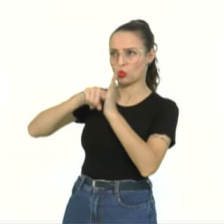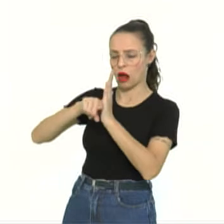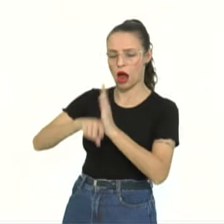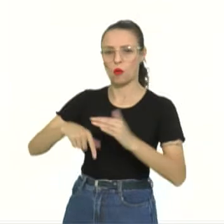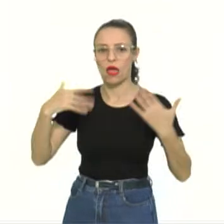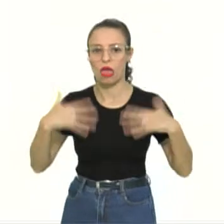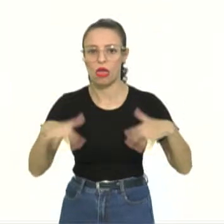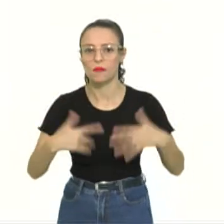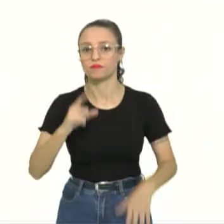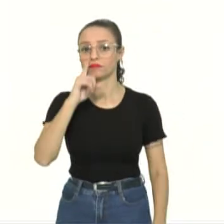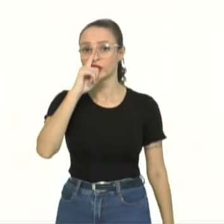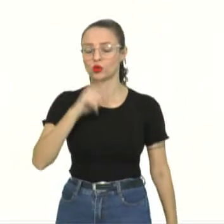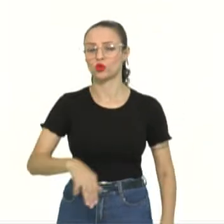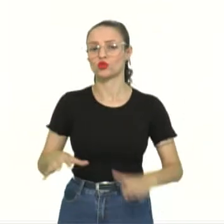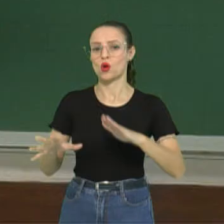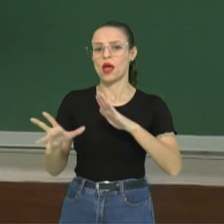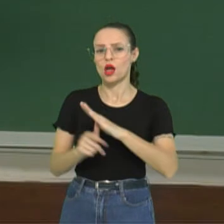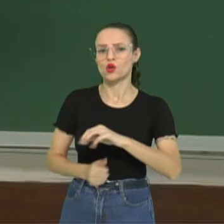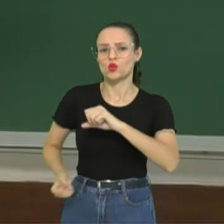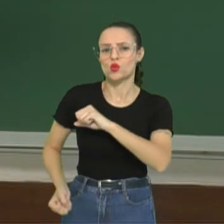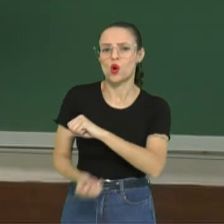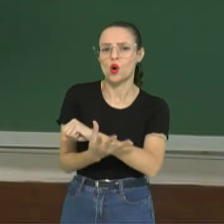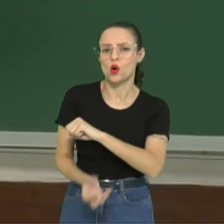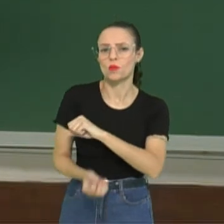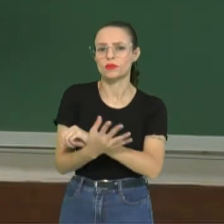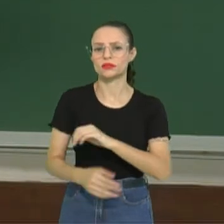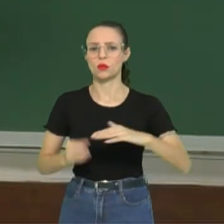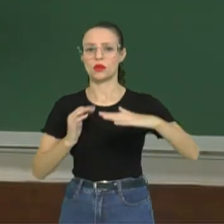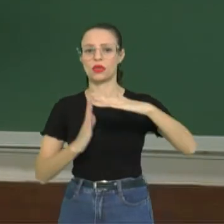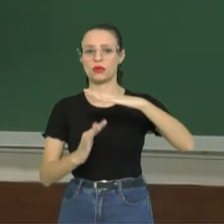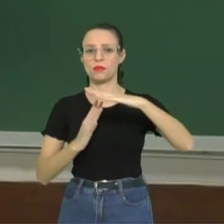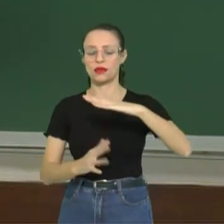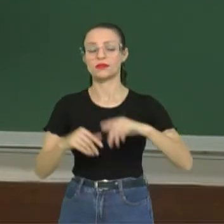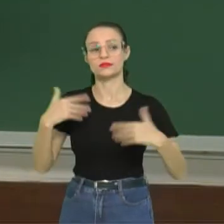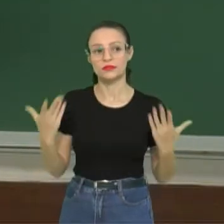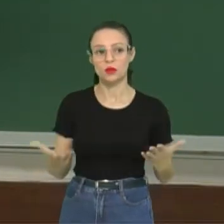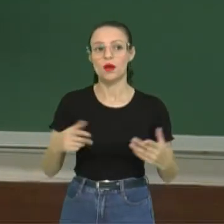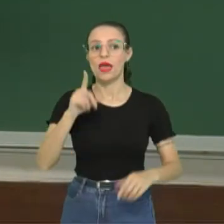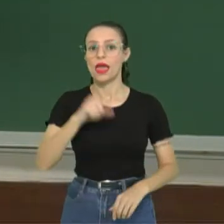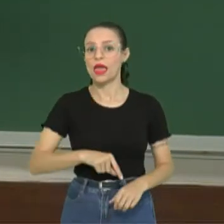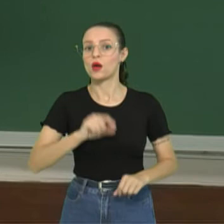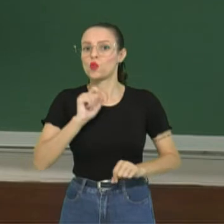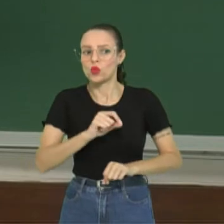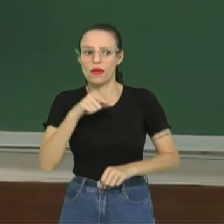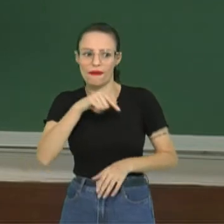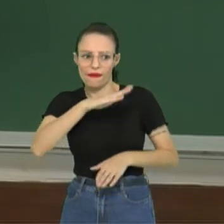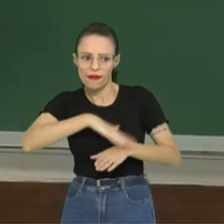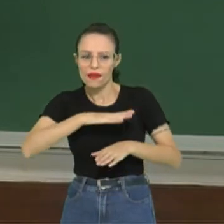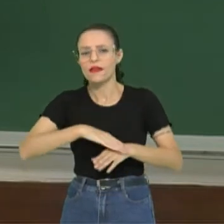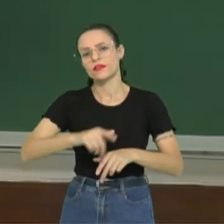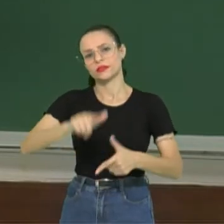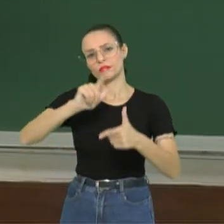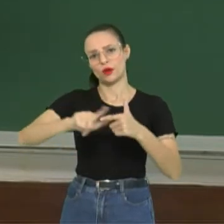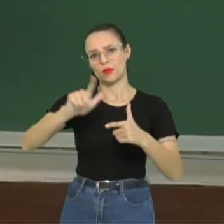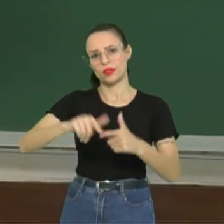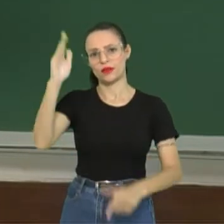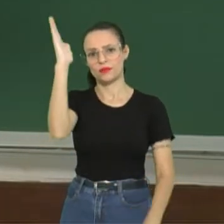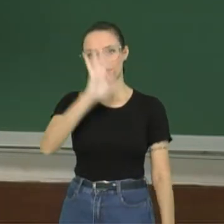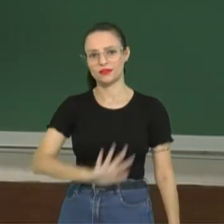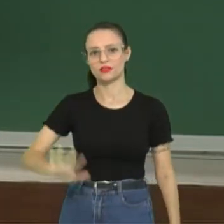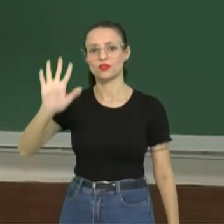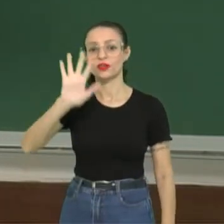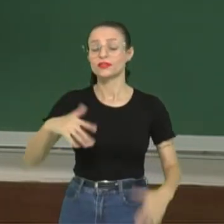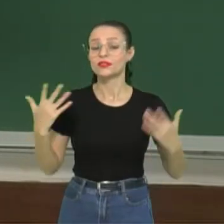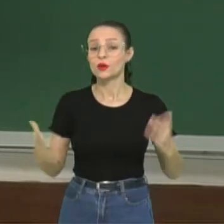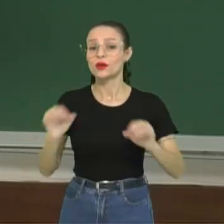pode ser uma ameaça à corrupção a imigração seriam Então se os problemas nacionais Então veja aqui